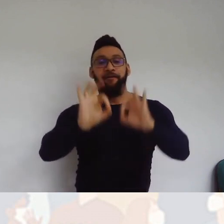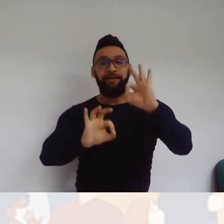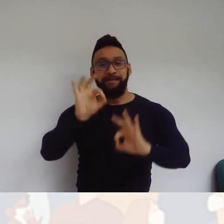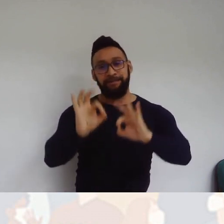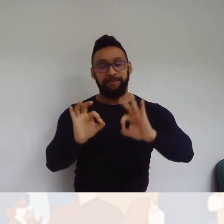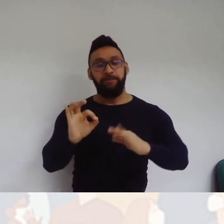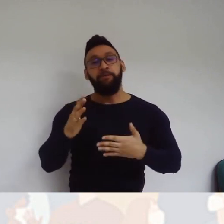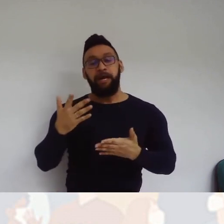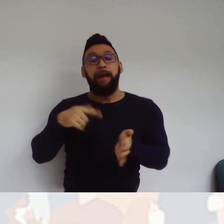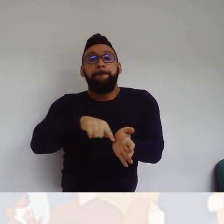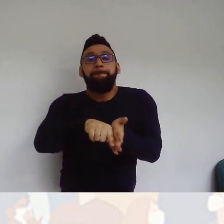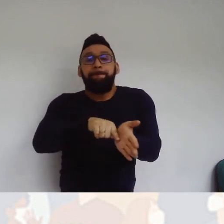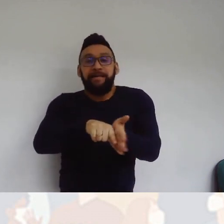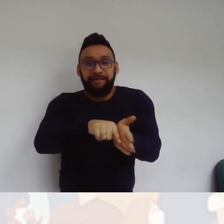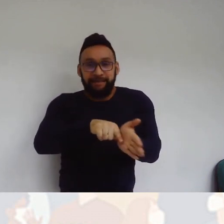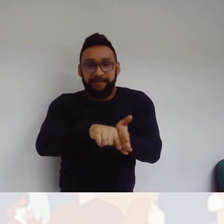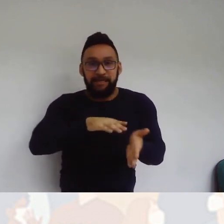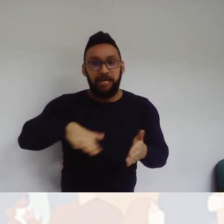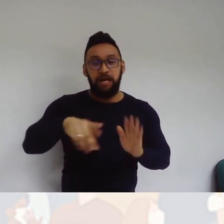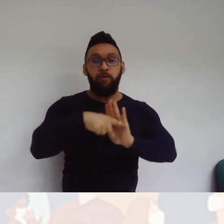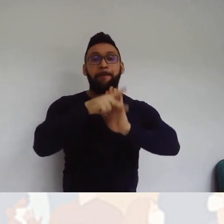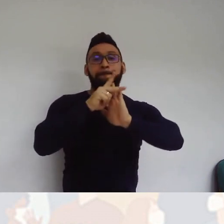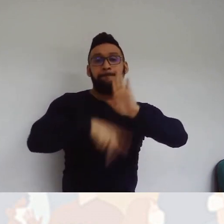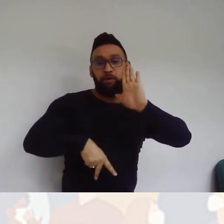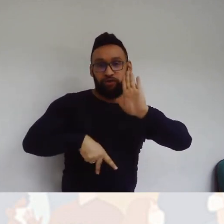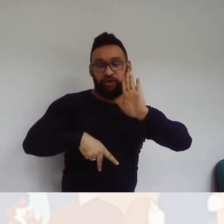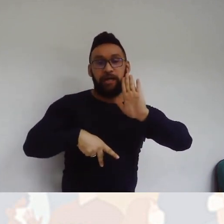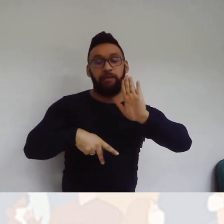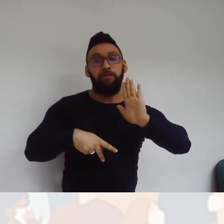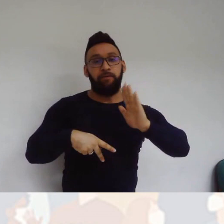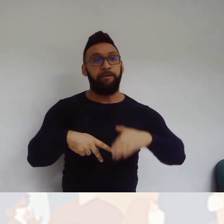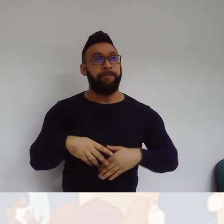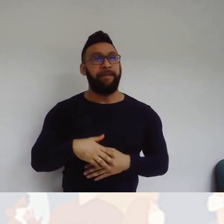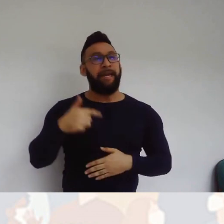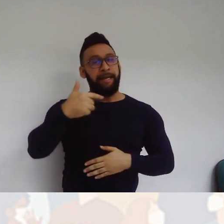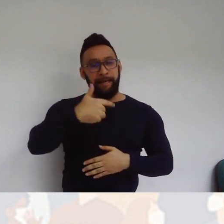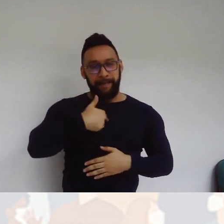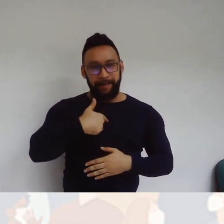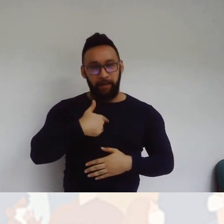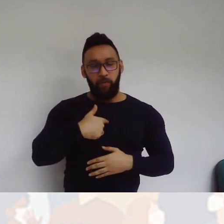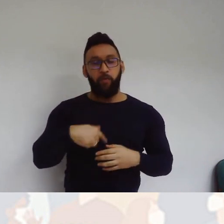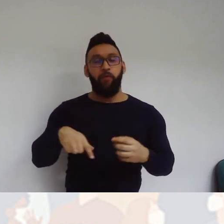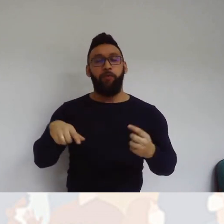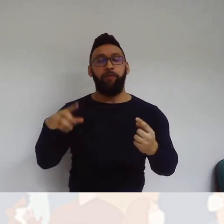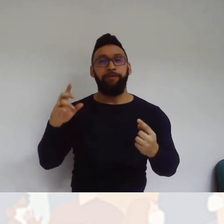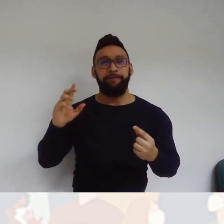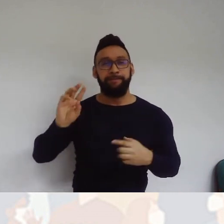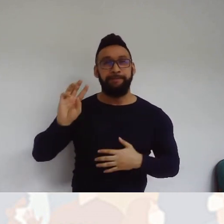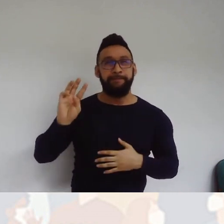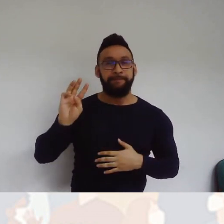trabalho, de pesquisa dentro do projeto meu, com 3